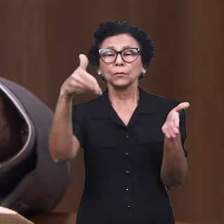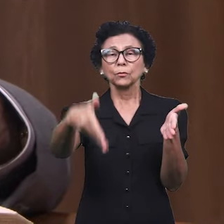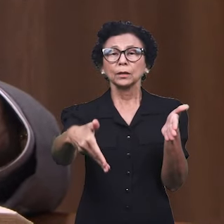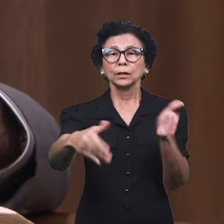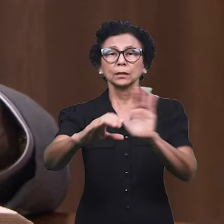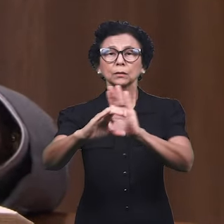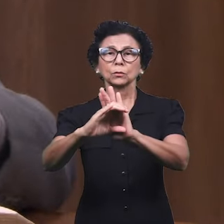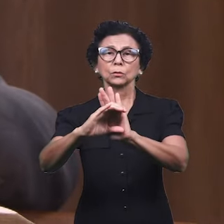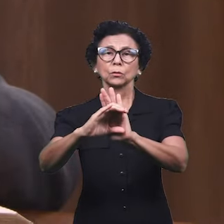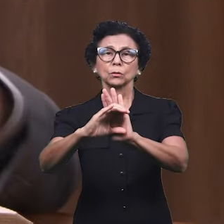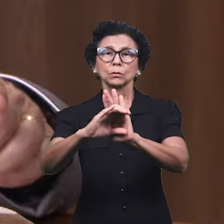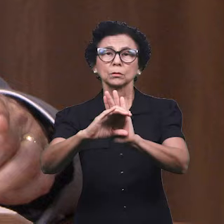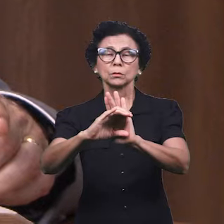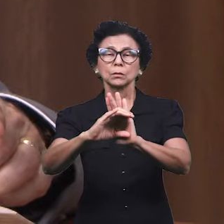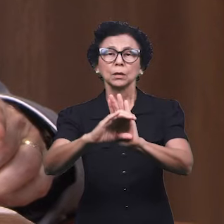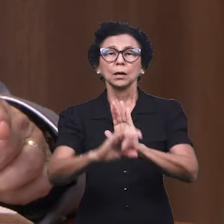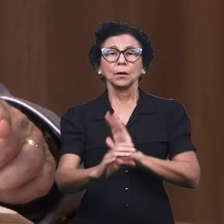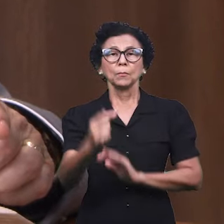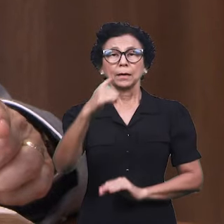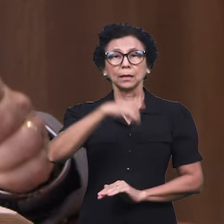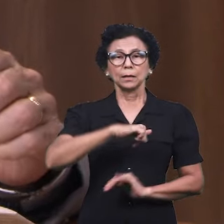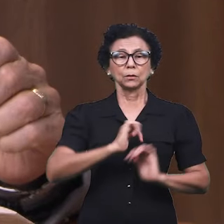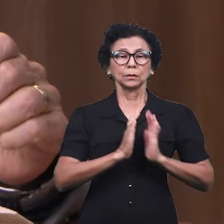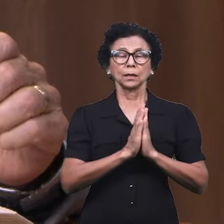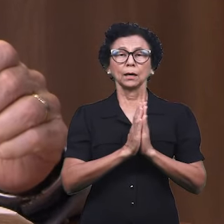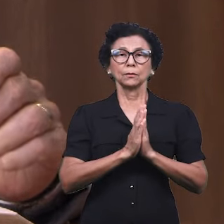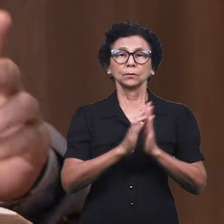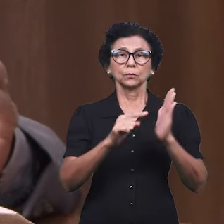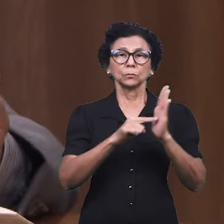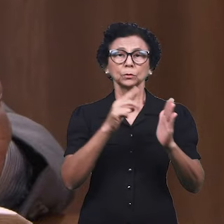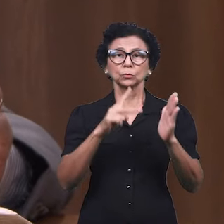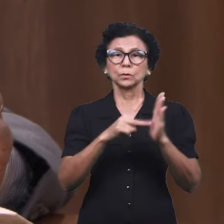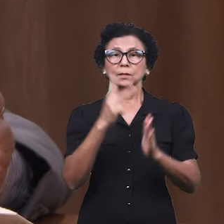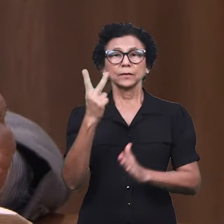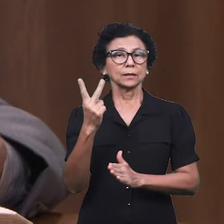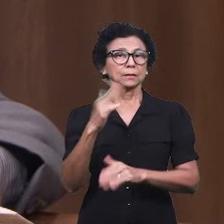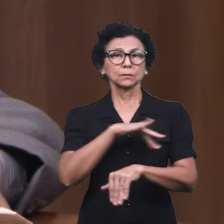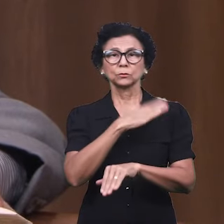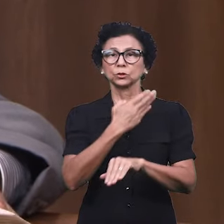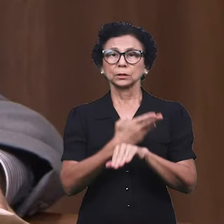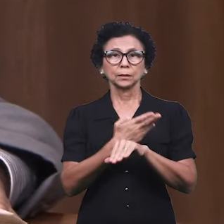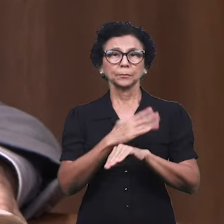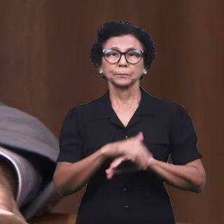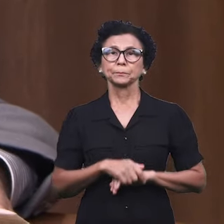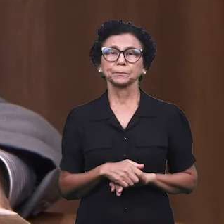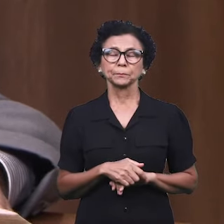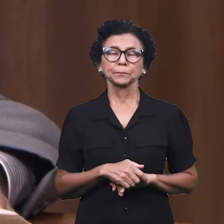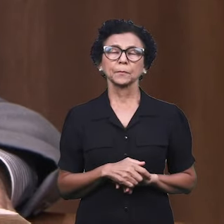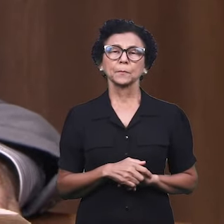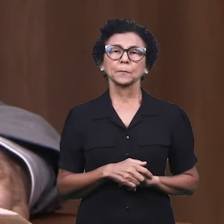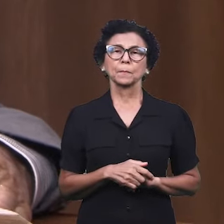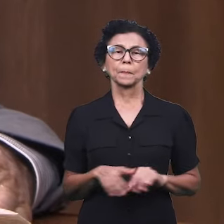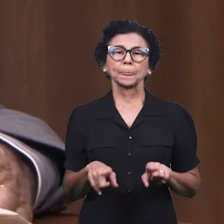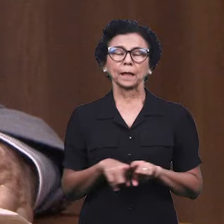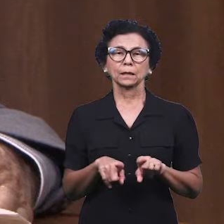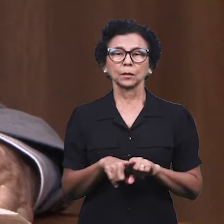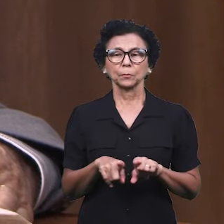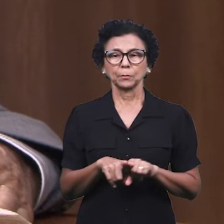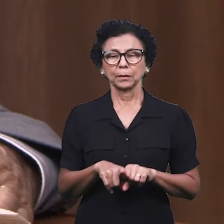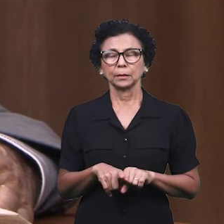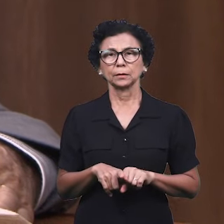de oração. Fala 2 vezes que orava por eles. E a outra coisa, ele pede ainda